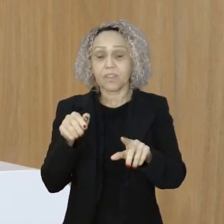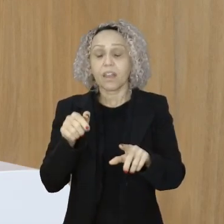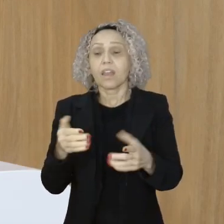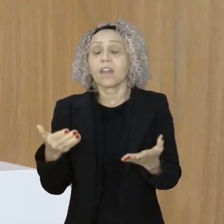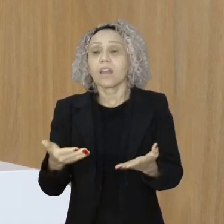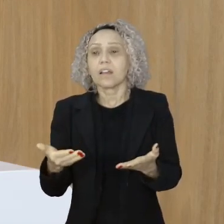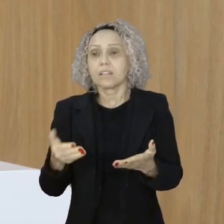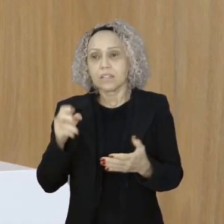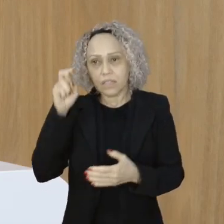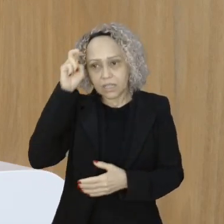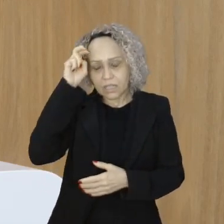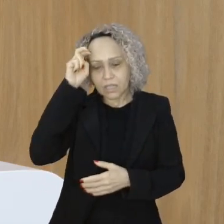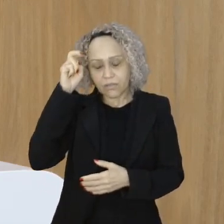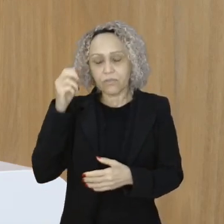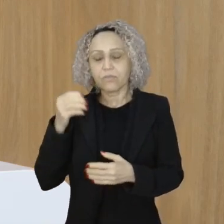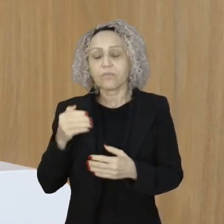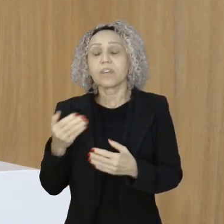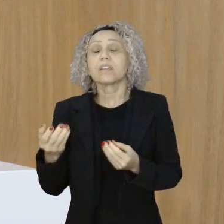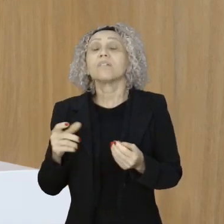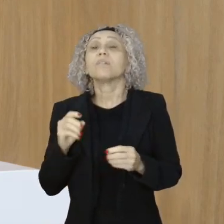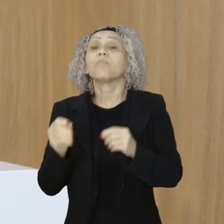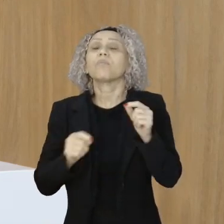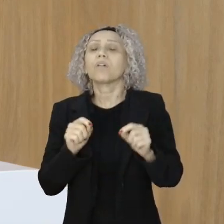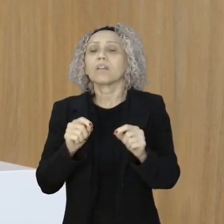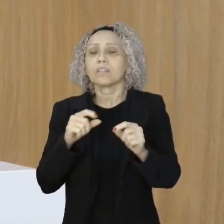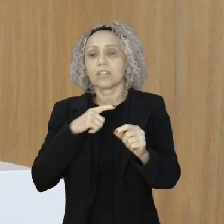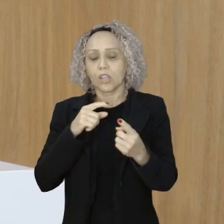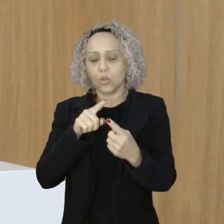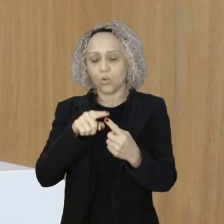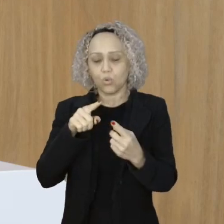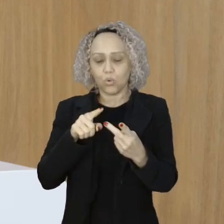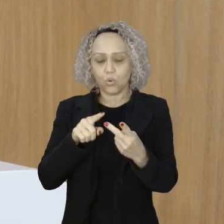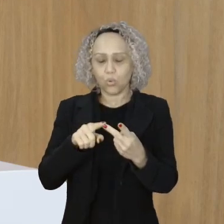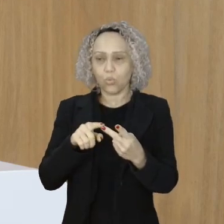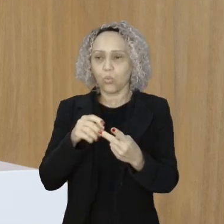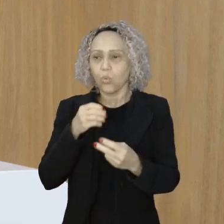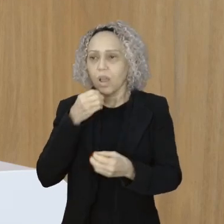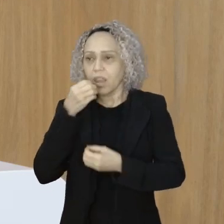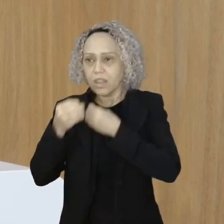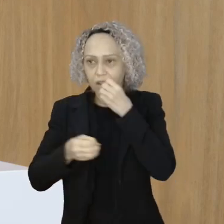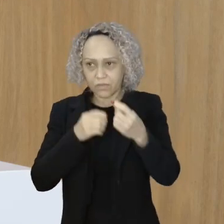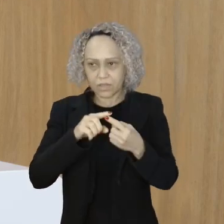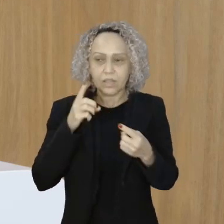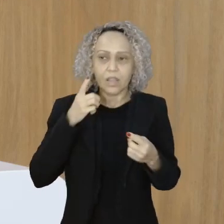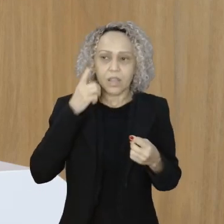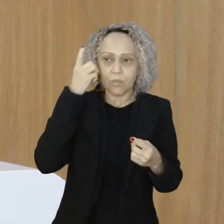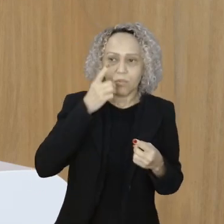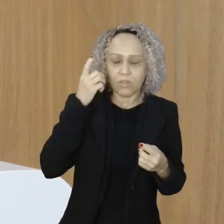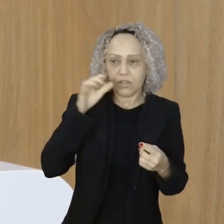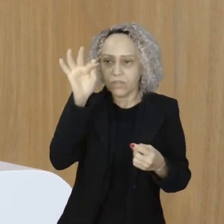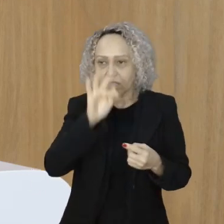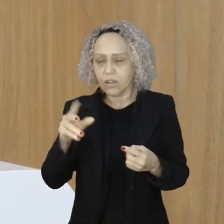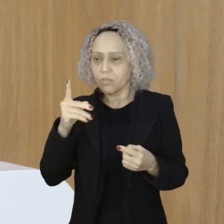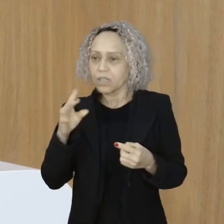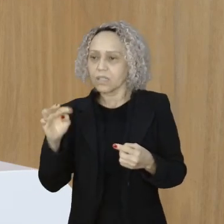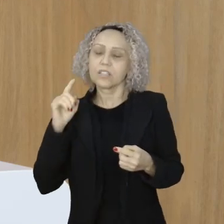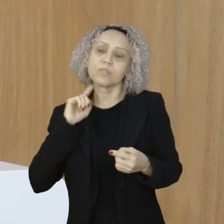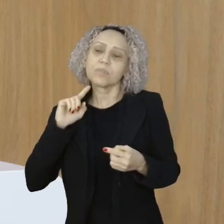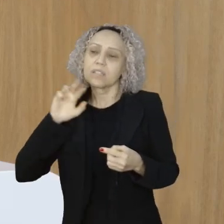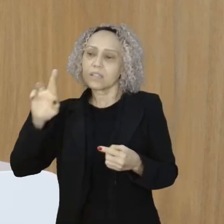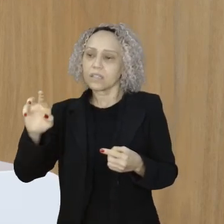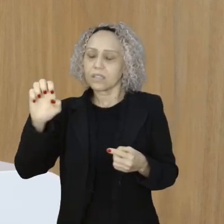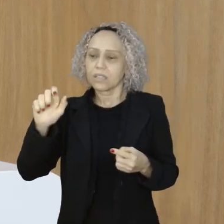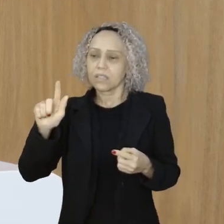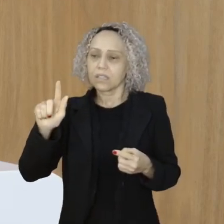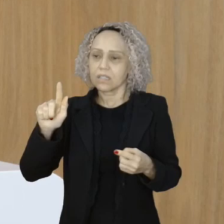gente vai acompanhar a reapresentação de duas entrevistas. O deputado federal pelo PT de Minas Gerais, Reginaldo Lopes, vai falar do projeto